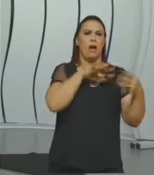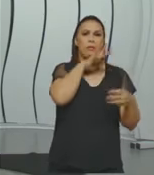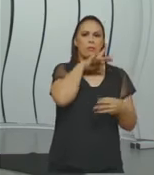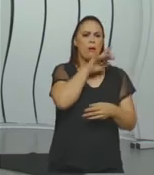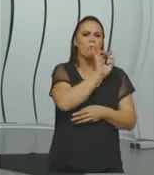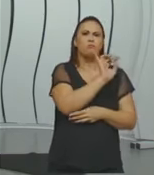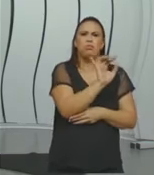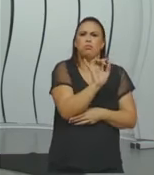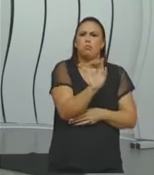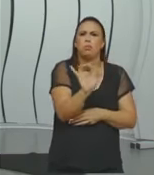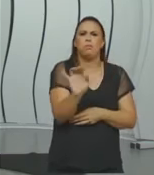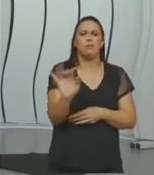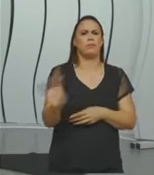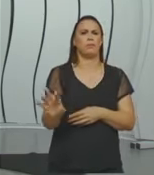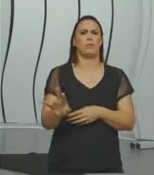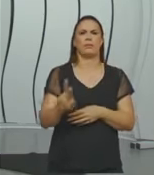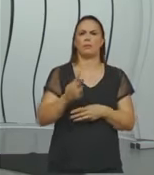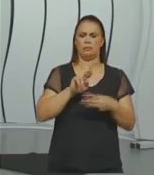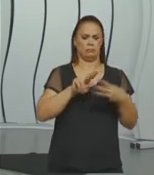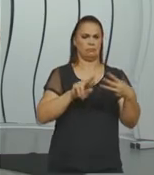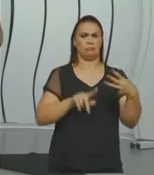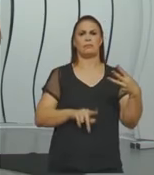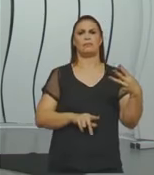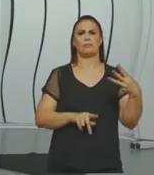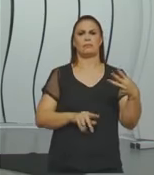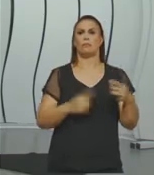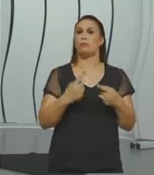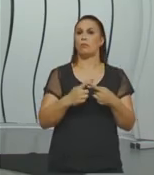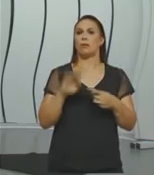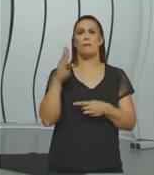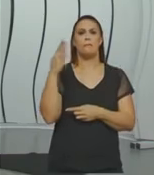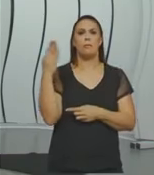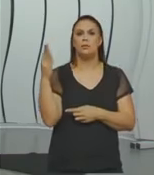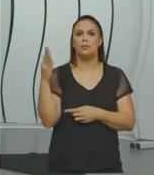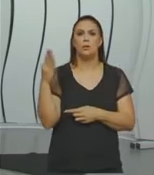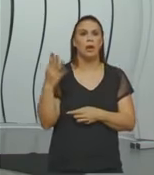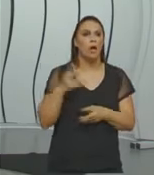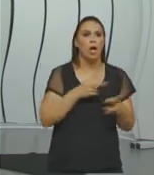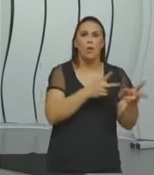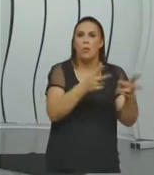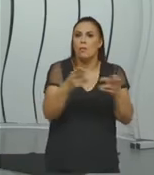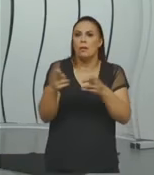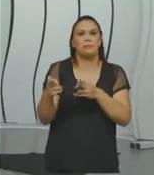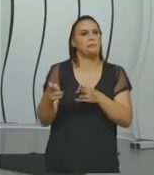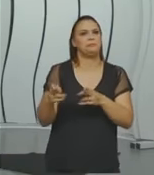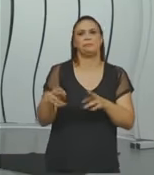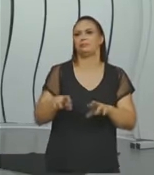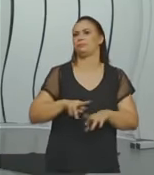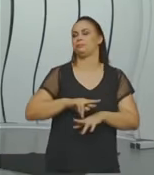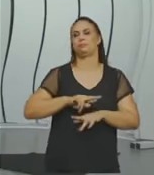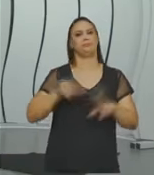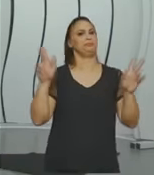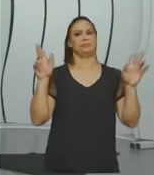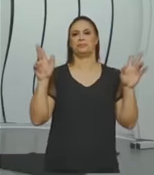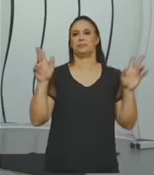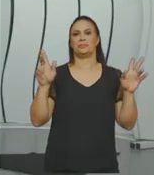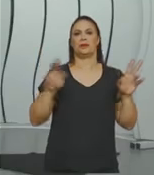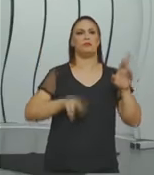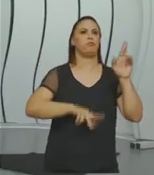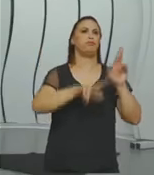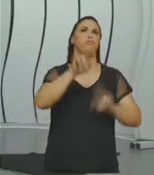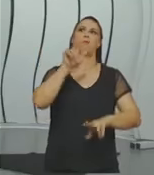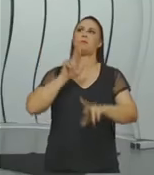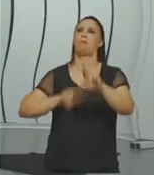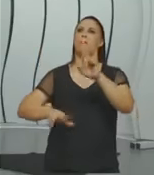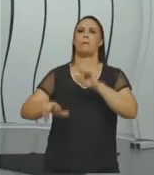não vai ser sempre uniforme, né? Nós temos aí a diversidade. Então, para cada tipo de